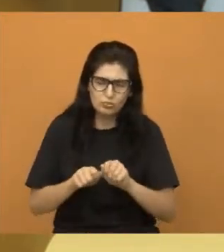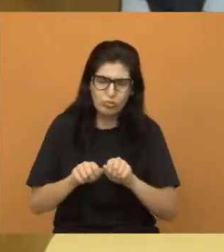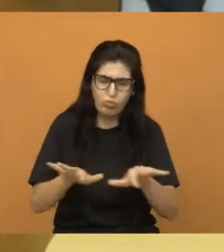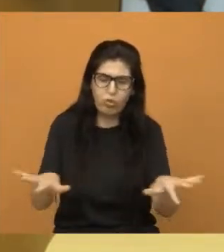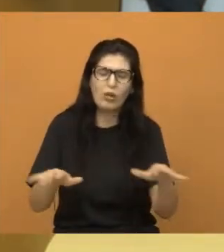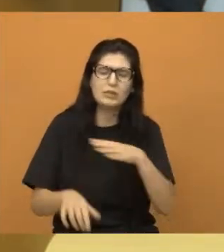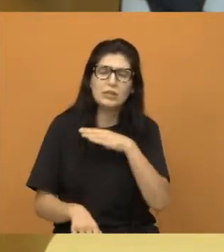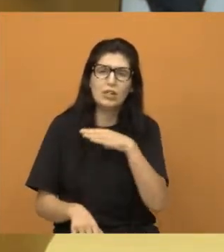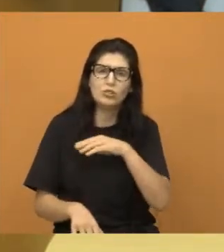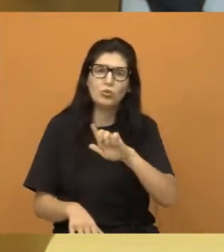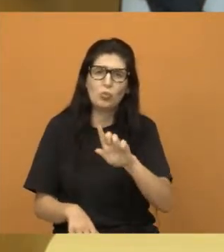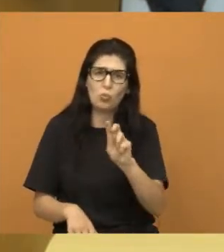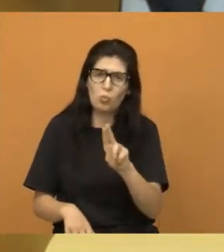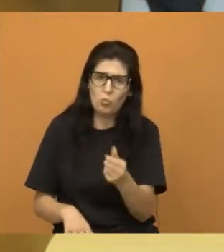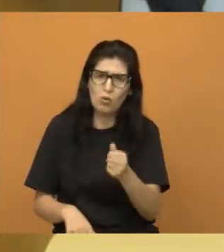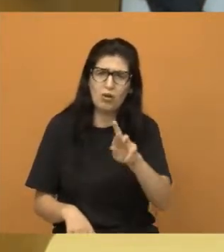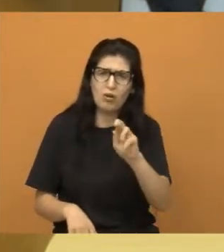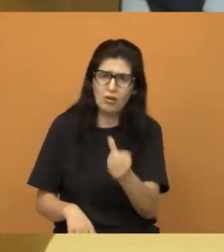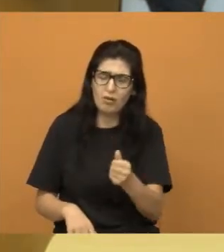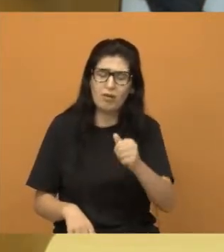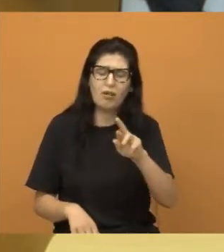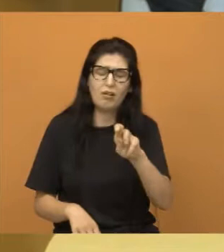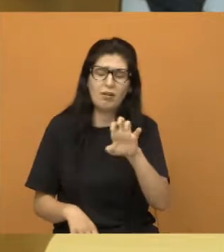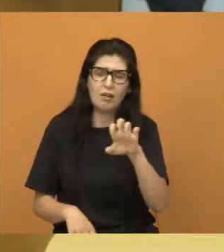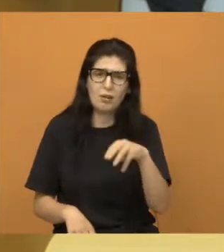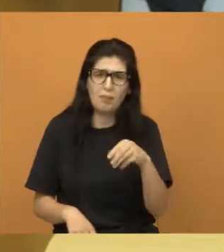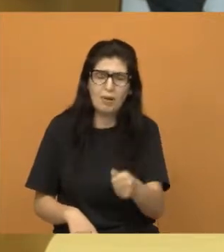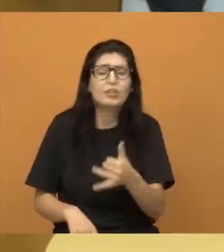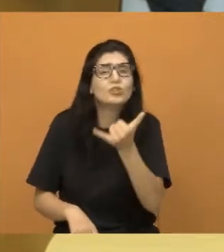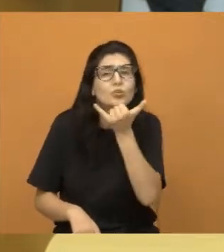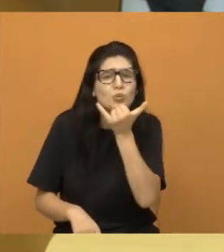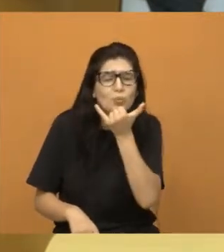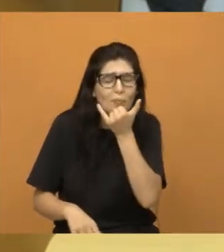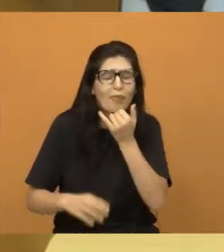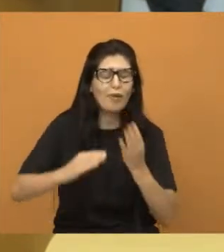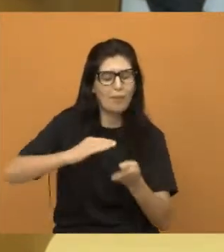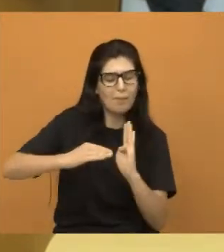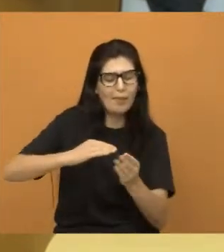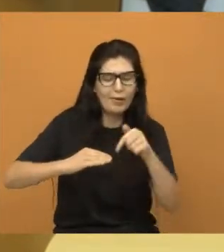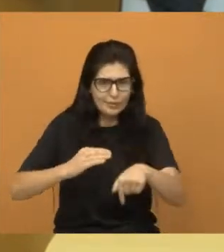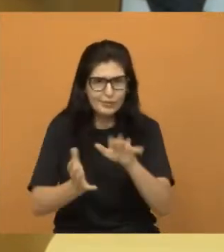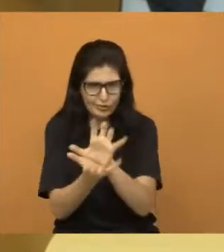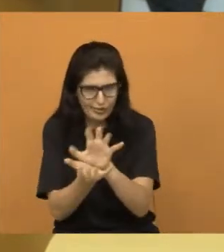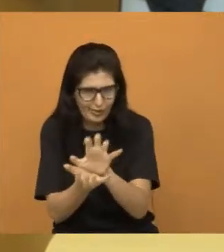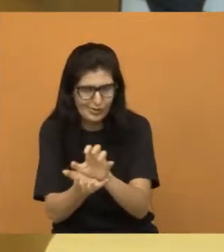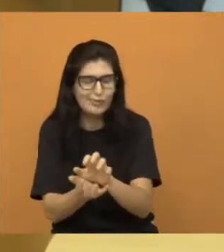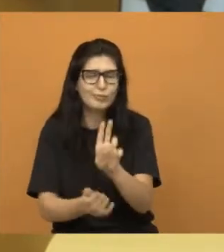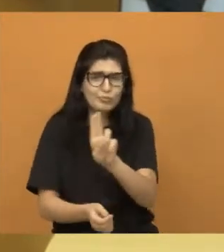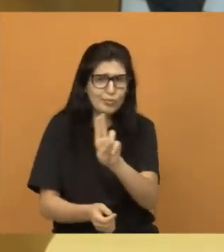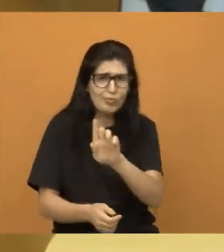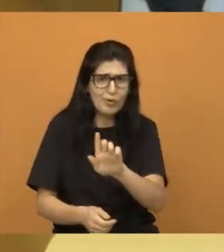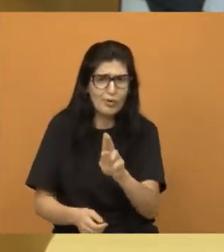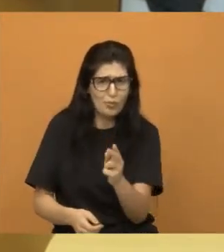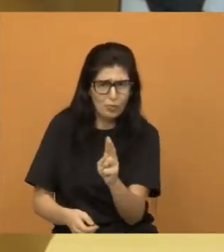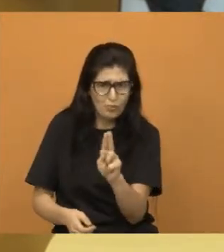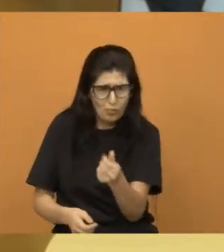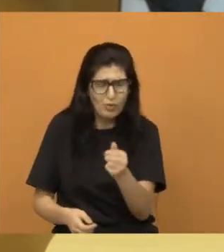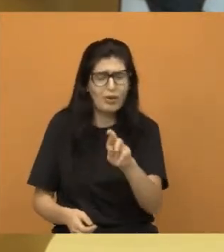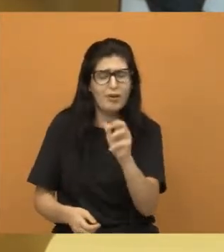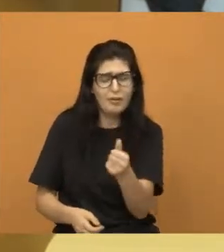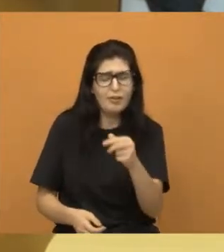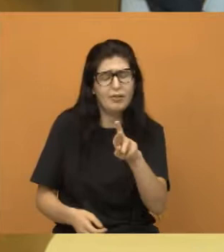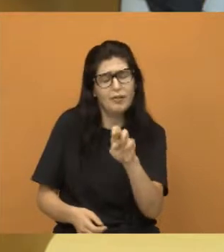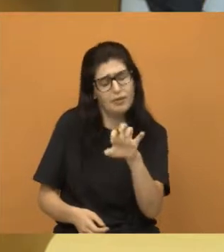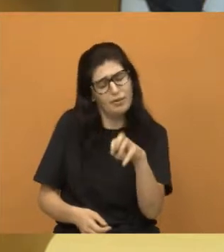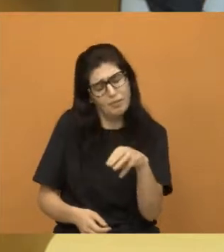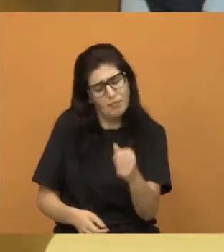demanda um custo alto para você levar esse tipo de infraestrutura para esse bairro, assim como outros. E aí, a gente,